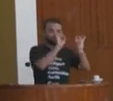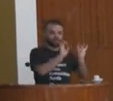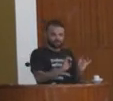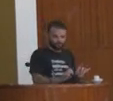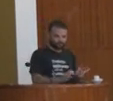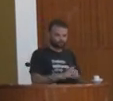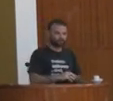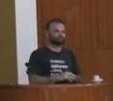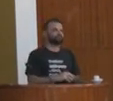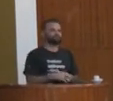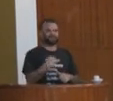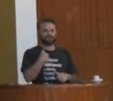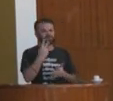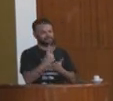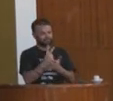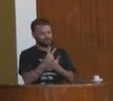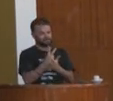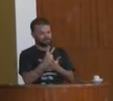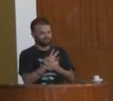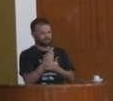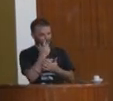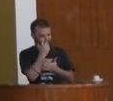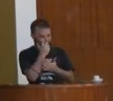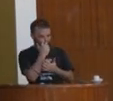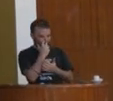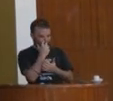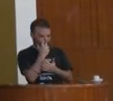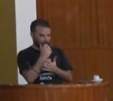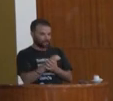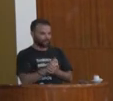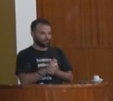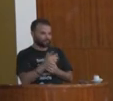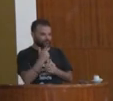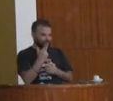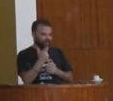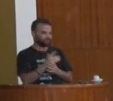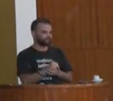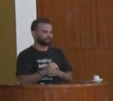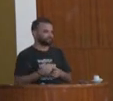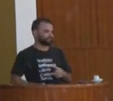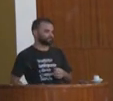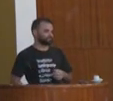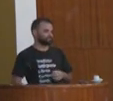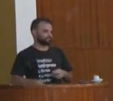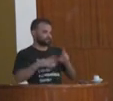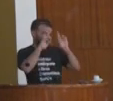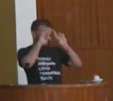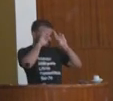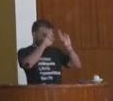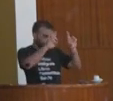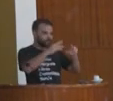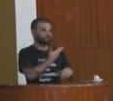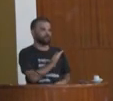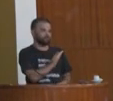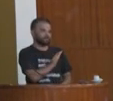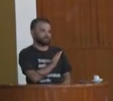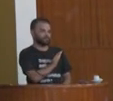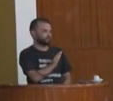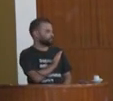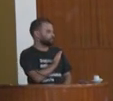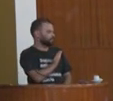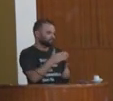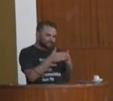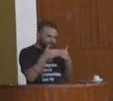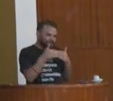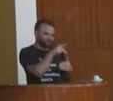cometi sempre até um... Obrigado. Cometi um pequeno gafe aqui, eu queria, em respeito ao meu amigo, pedir licença aqui ao